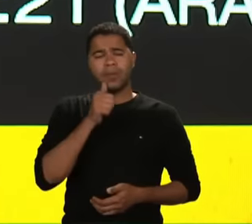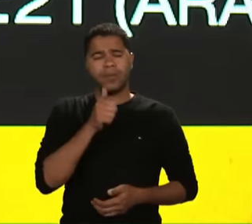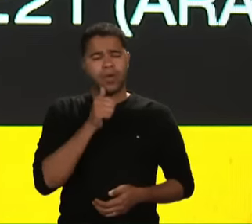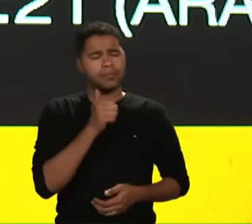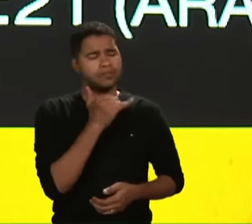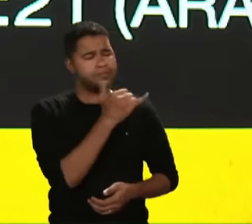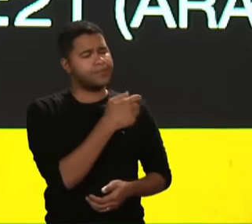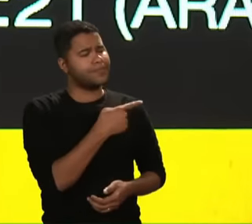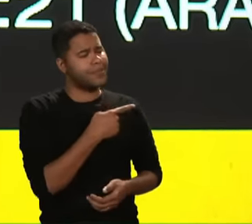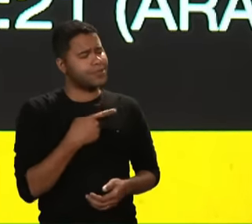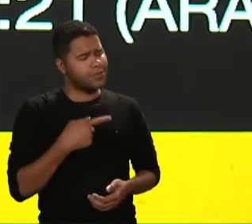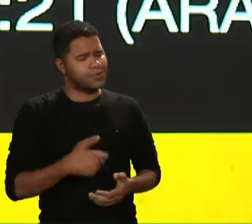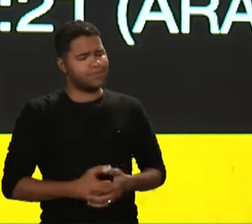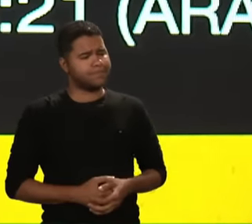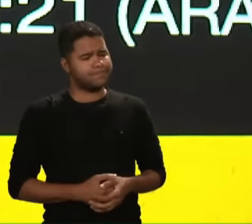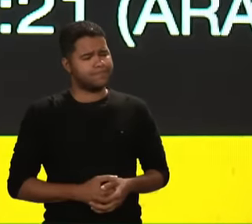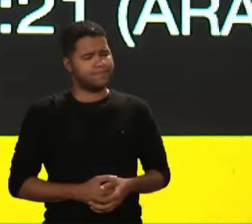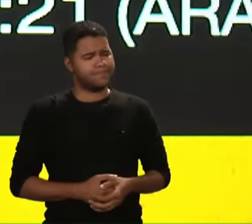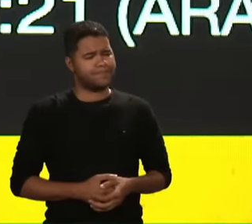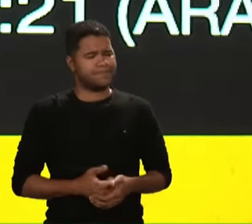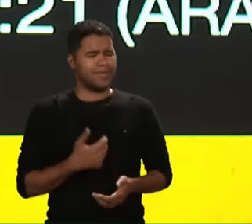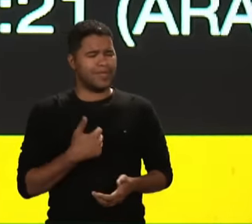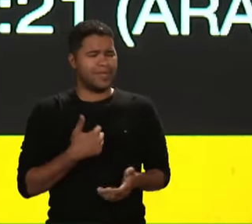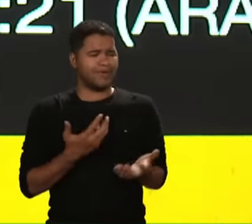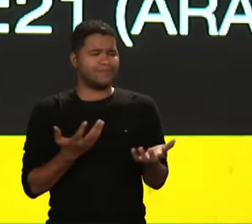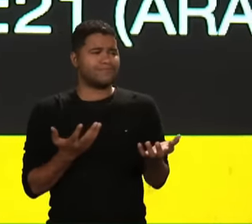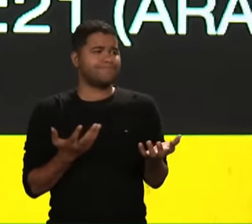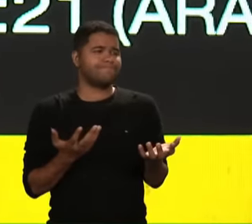pastor, eu não quero voltar.